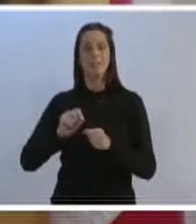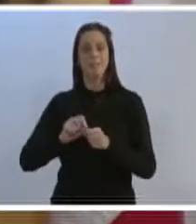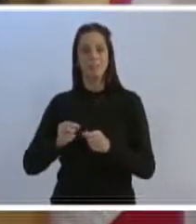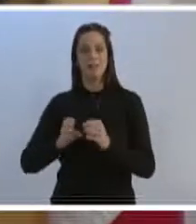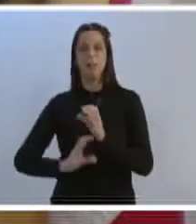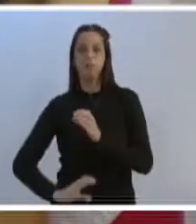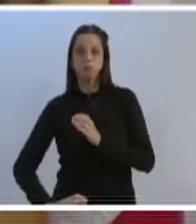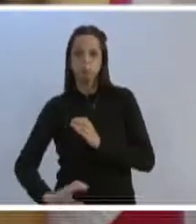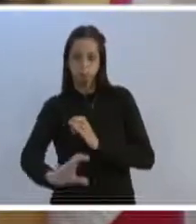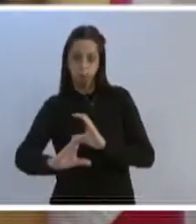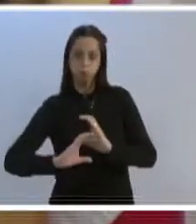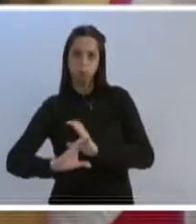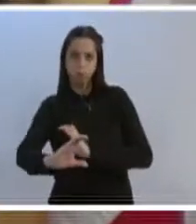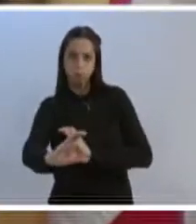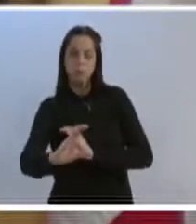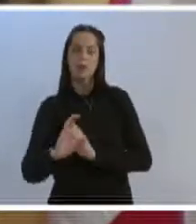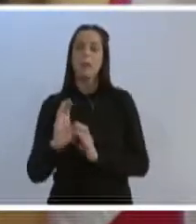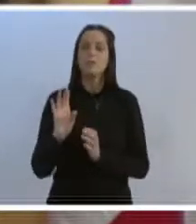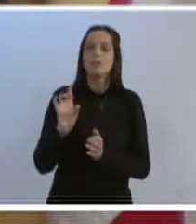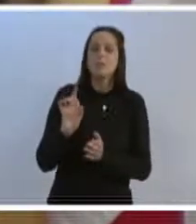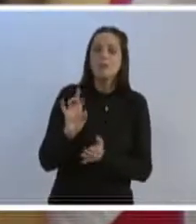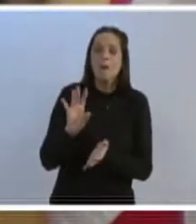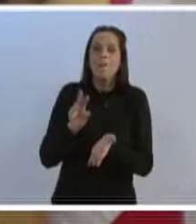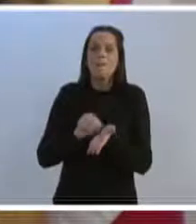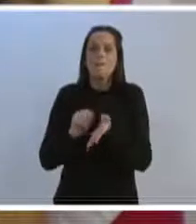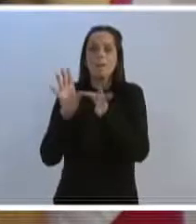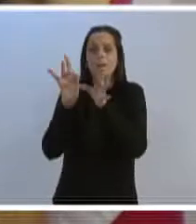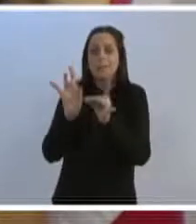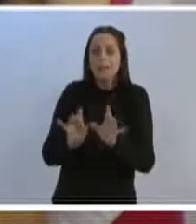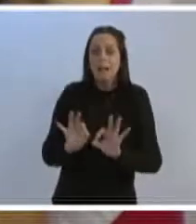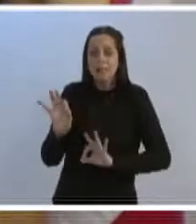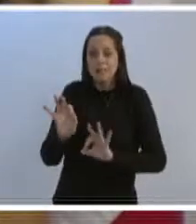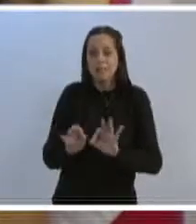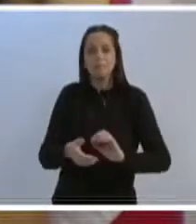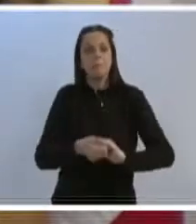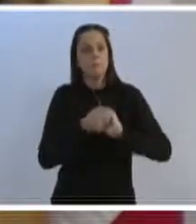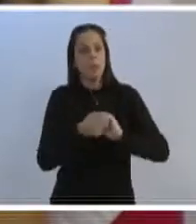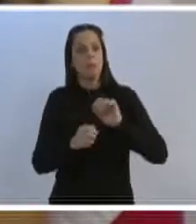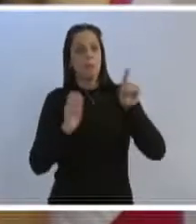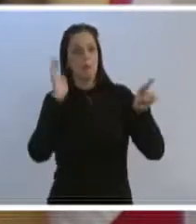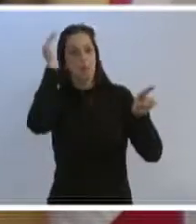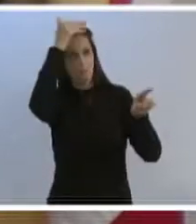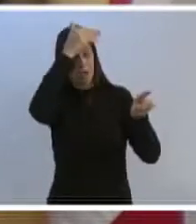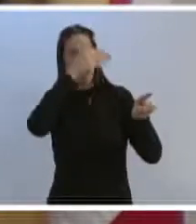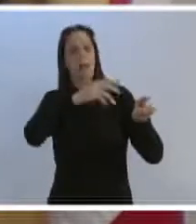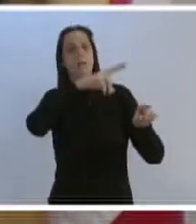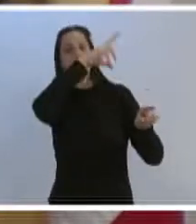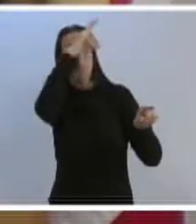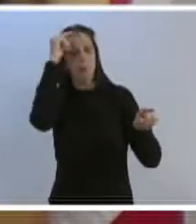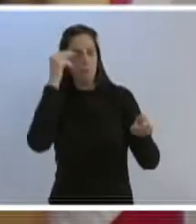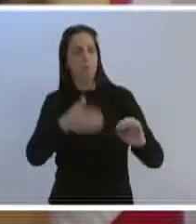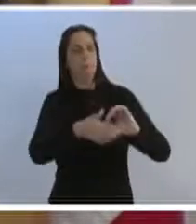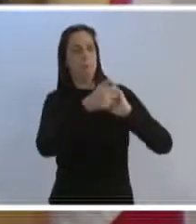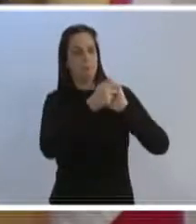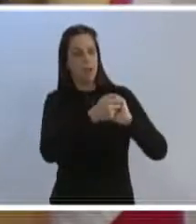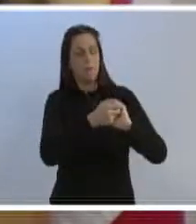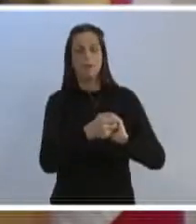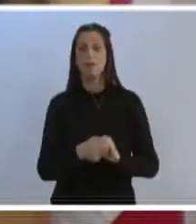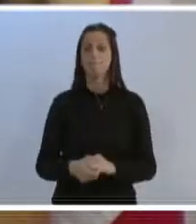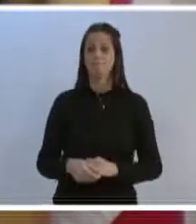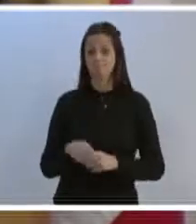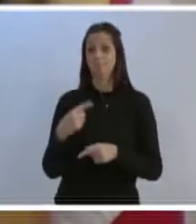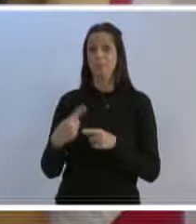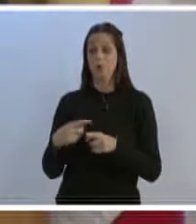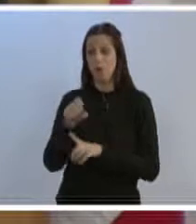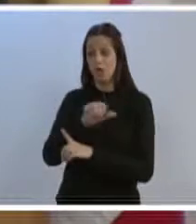fazer os acabamentos finais parabéns executivo é dessa forma que a sociedade quer uma tensão